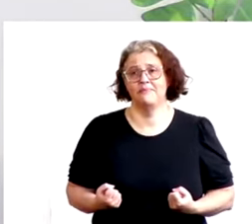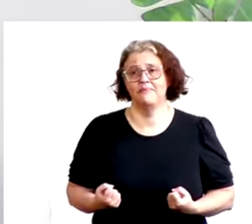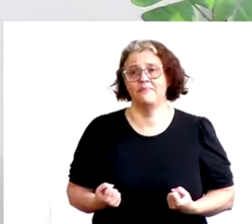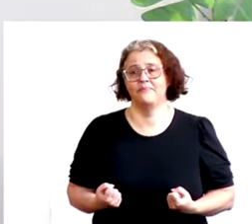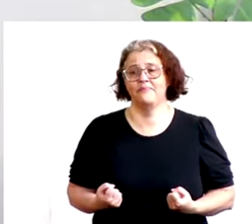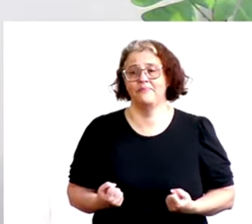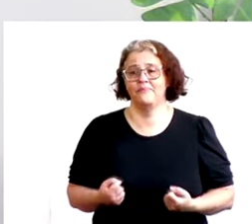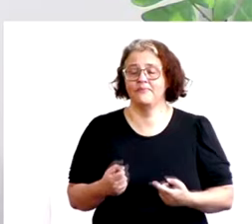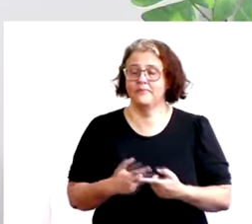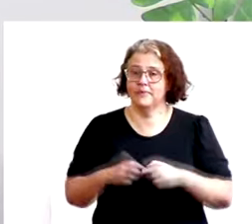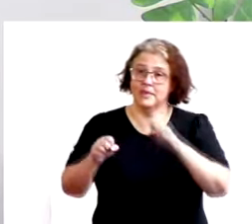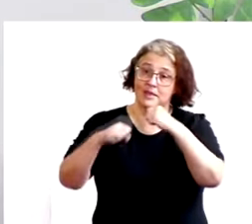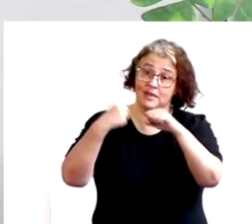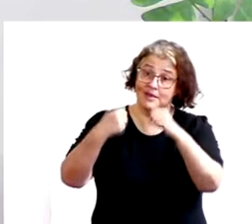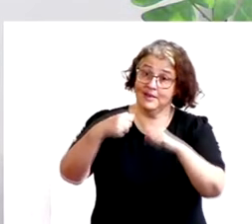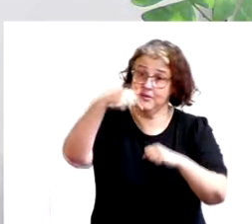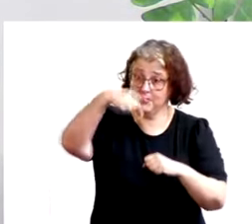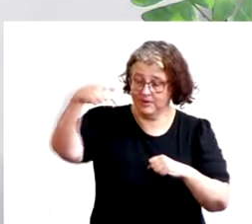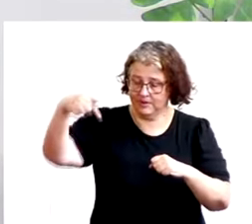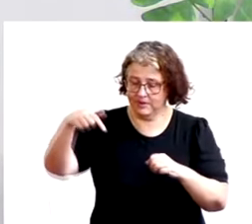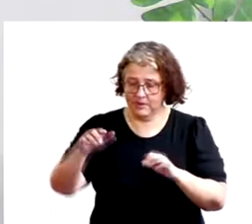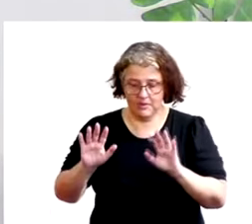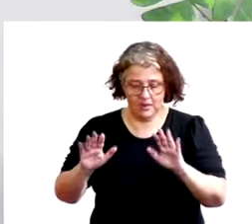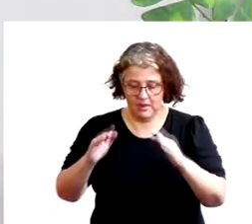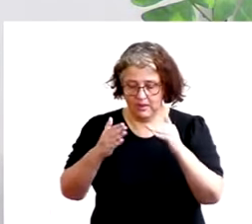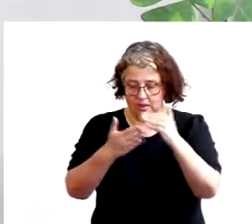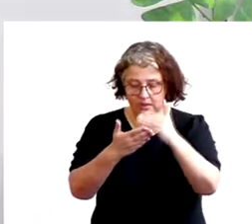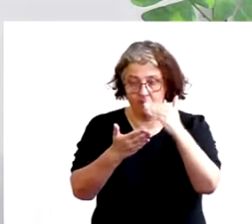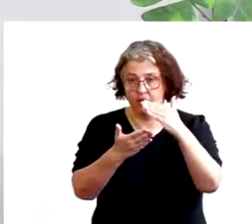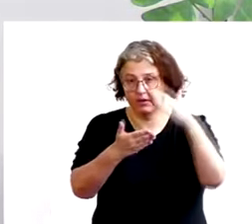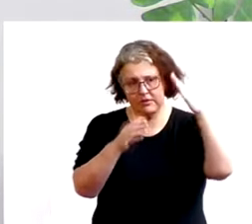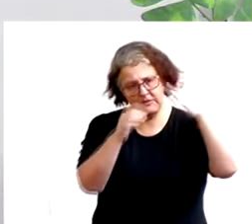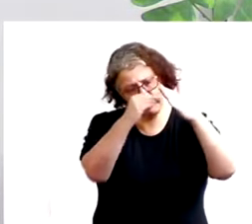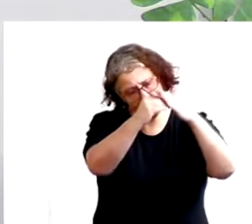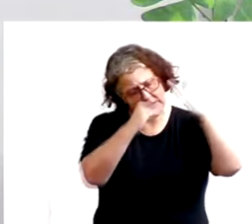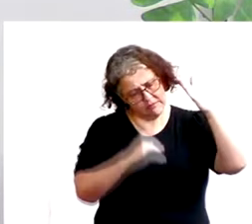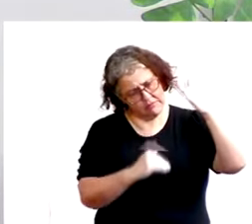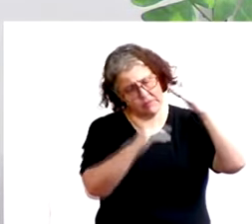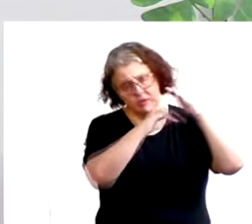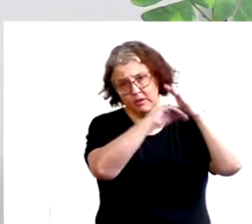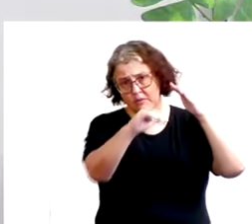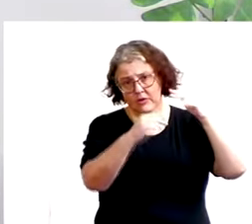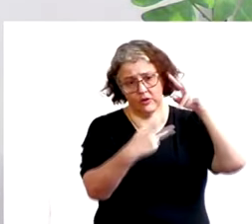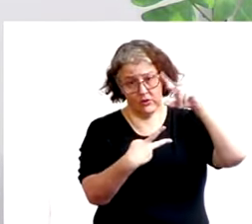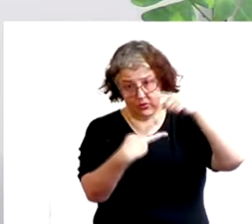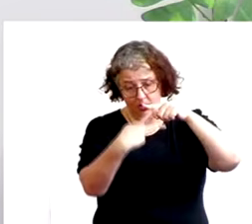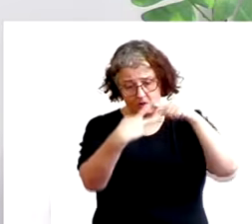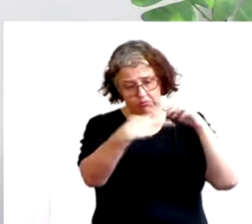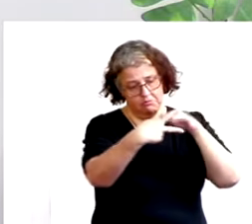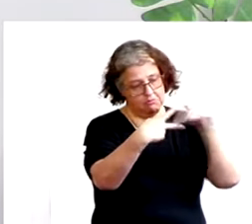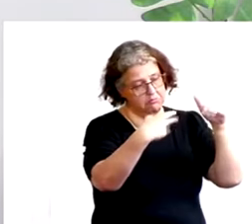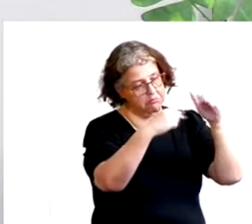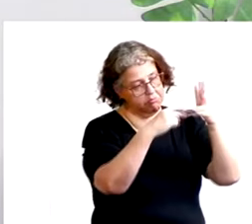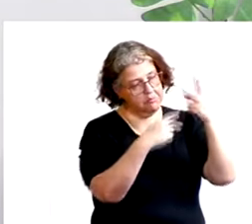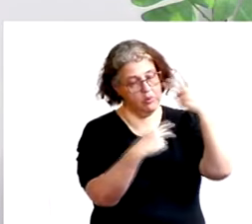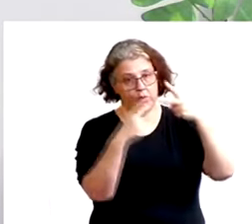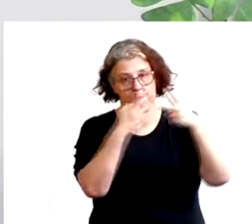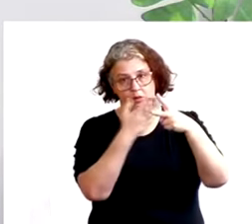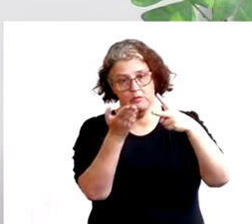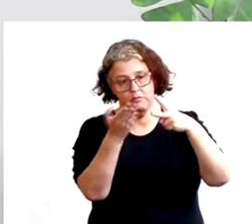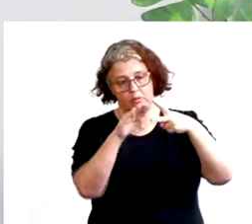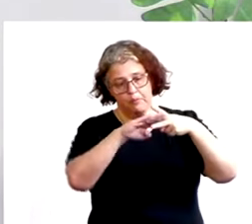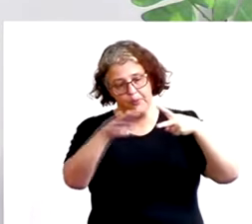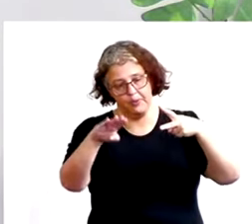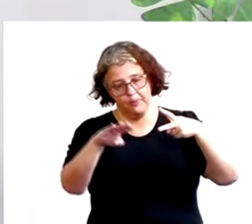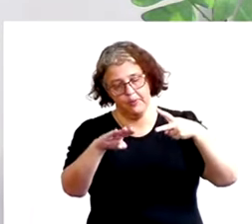número 77 ele tem uma Divisão muito simples ele é dividido em duas partes os 10